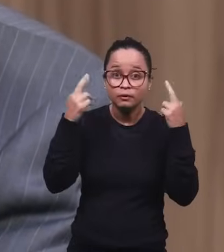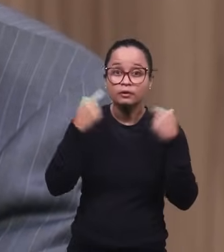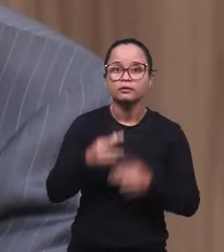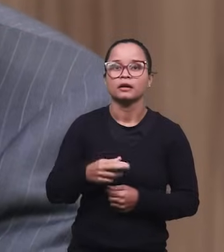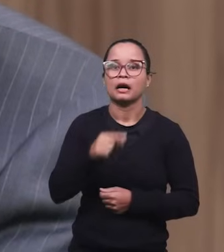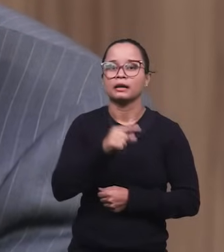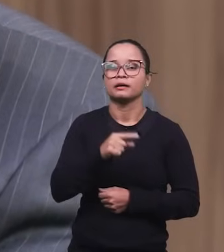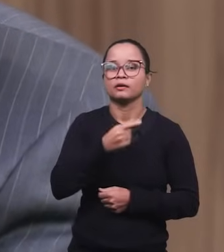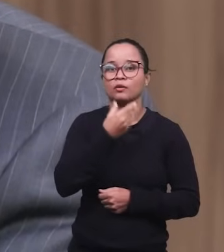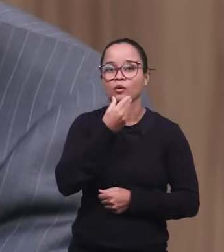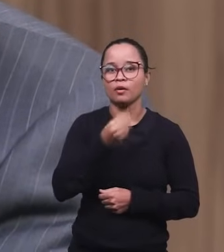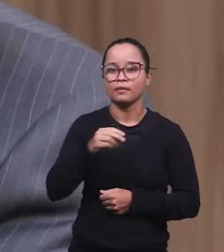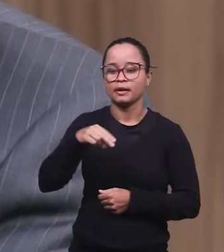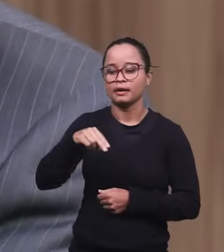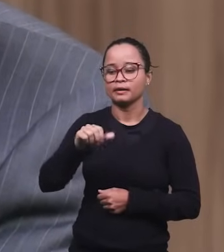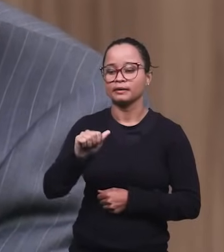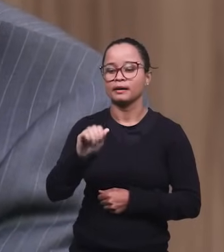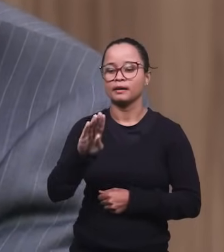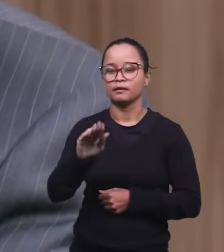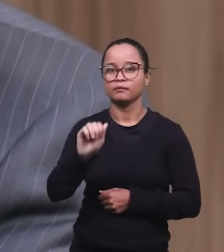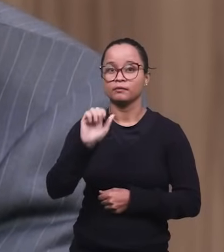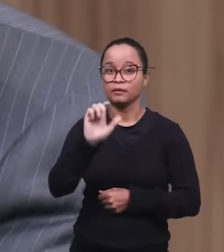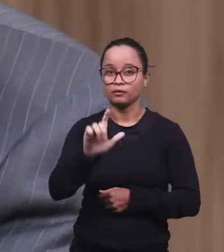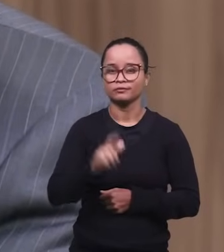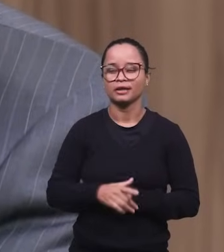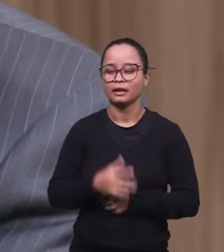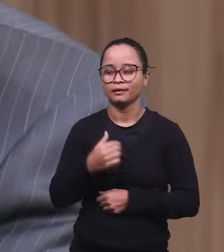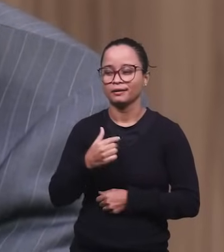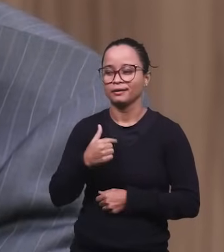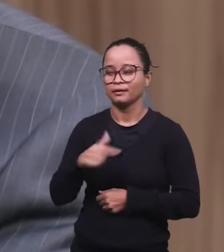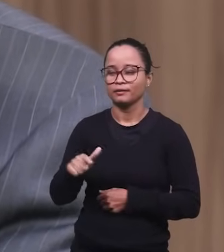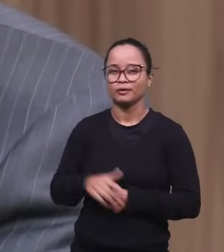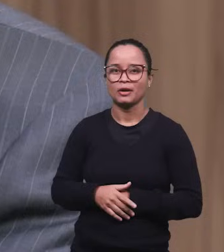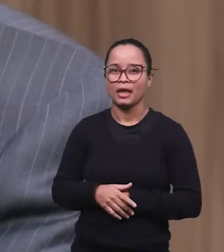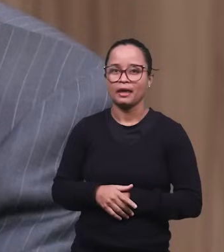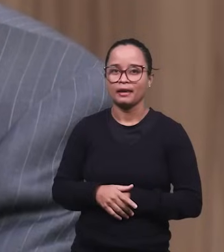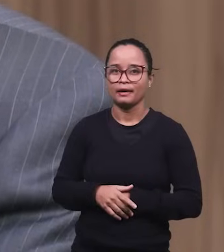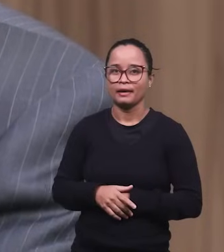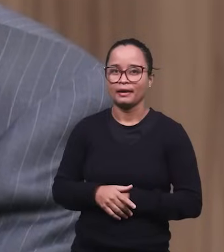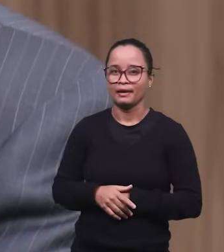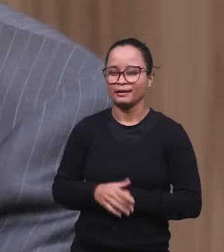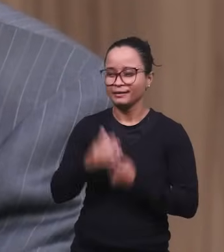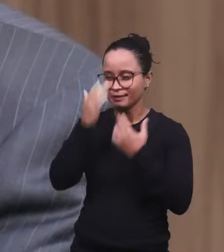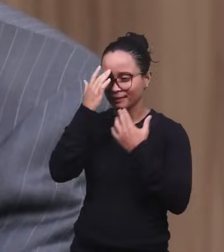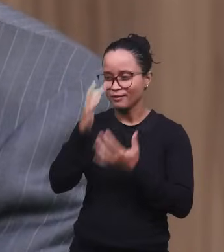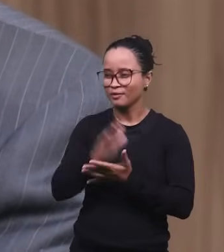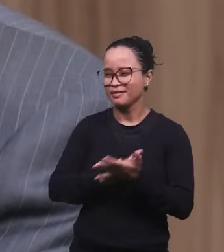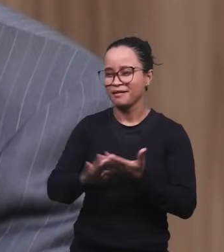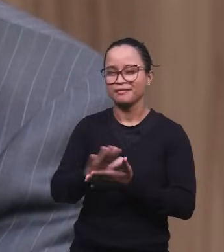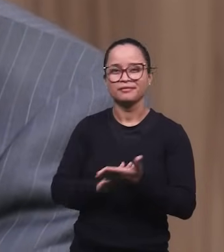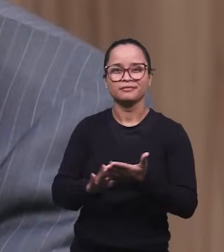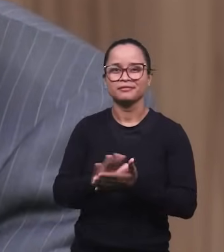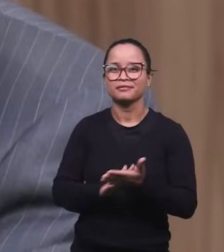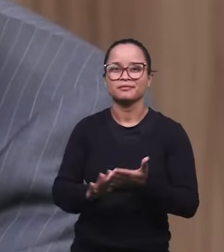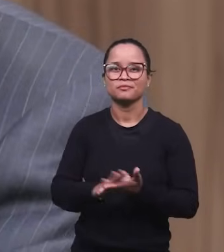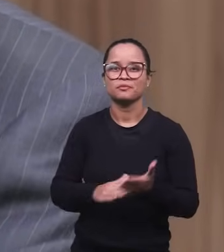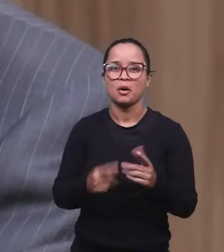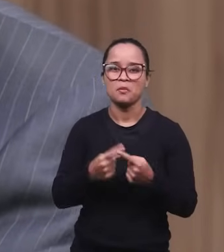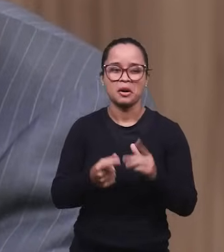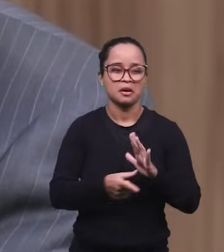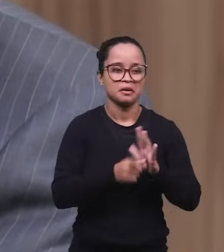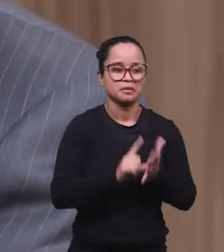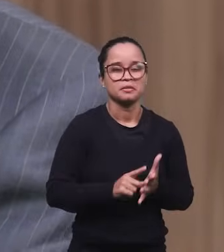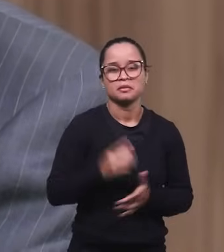rebanhos de Nabal. E Nabal foi ingrato, totalmente ingrato. Foi uma atitude de ingratidão. Porque antes